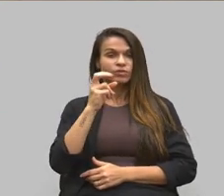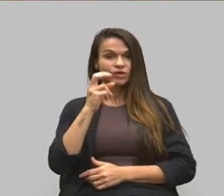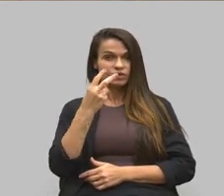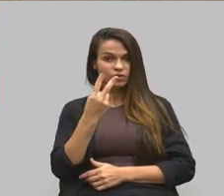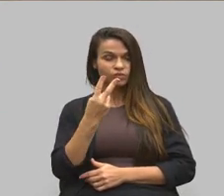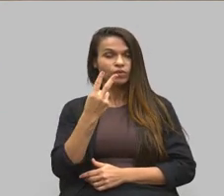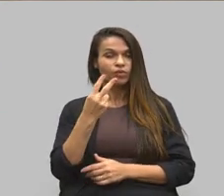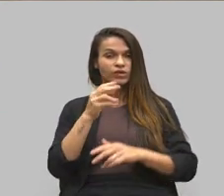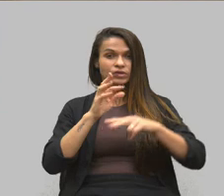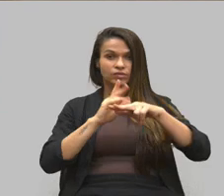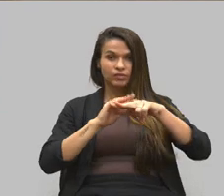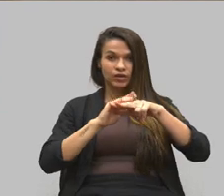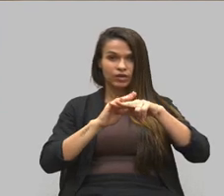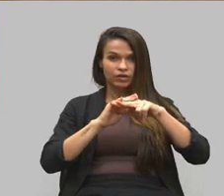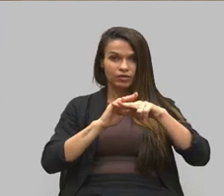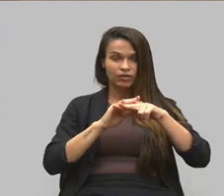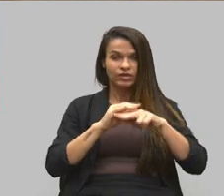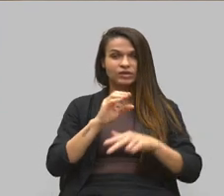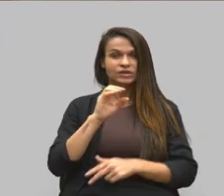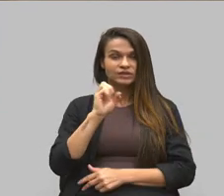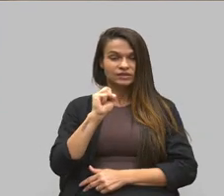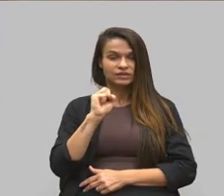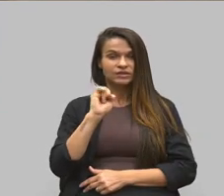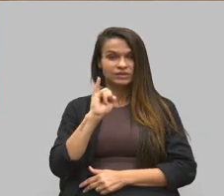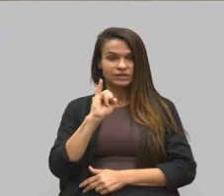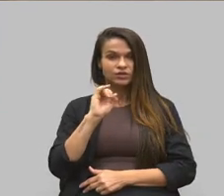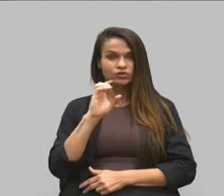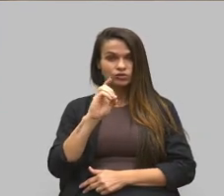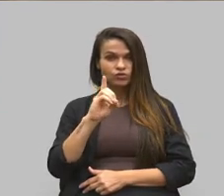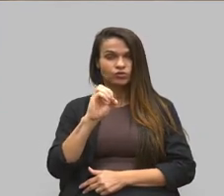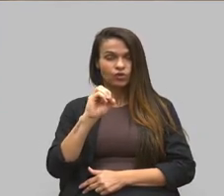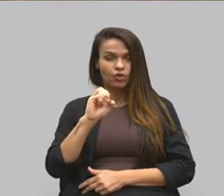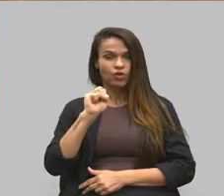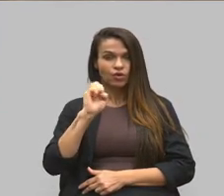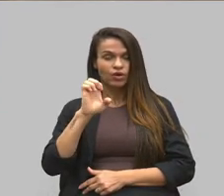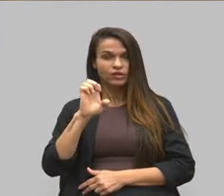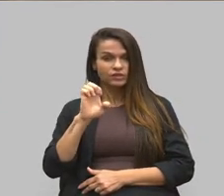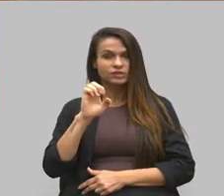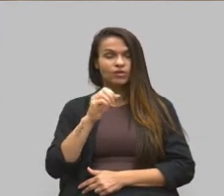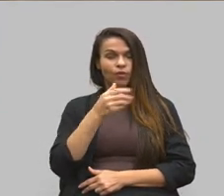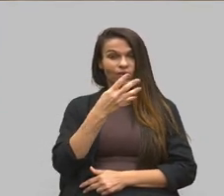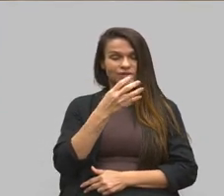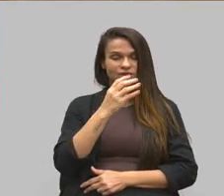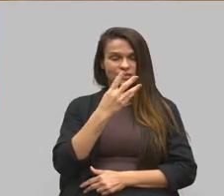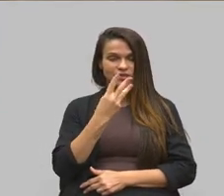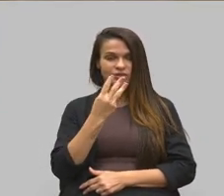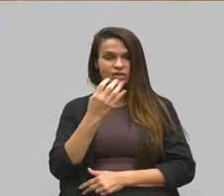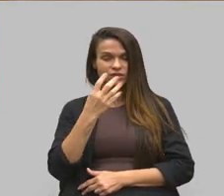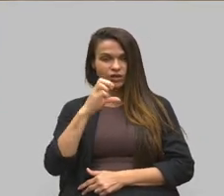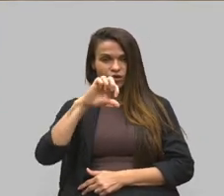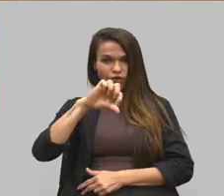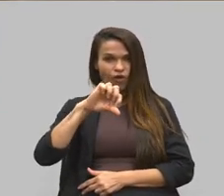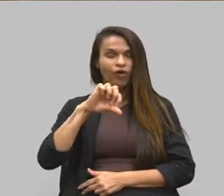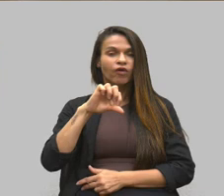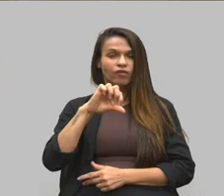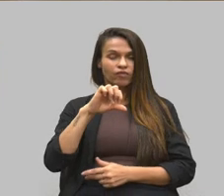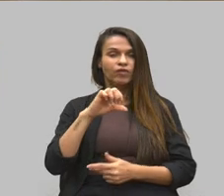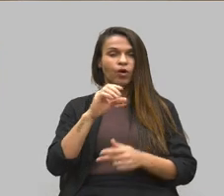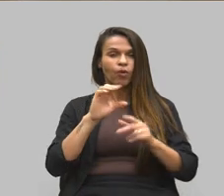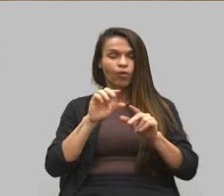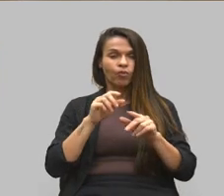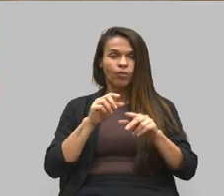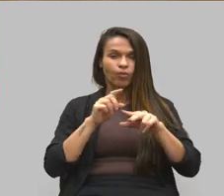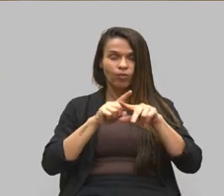de pacientes com mucopolissacaridose 439 consultas para acompanhamento de pacientes com fibrose cística com